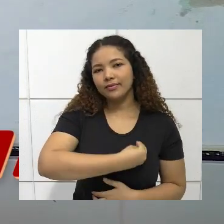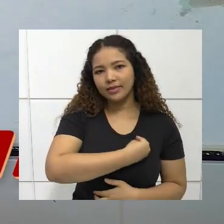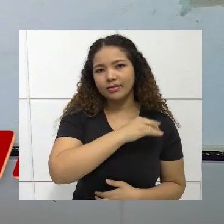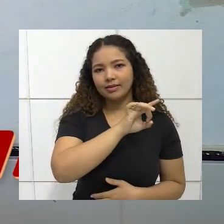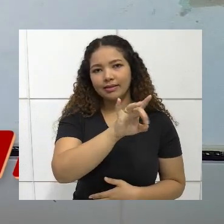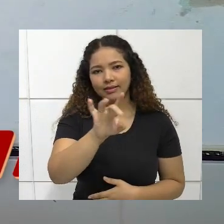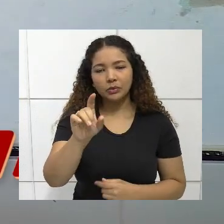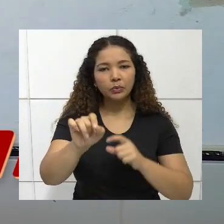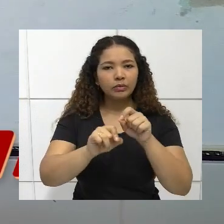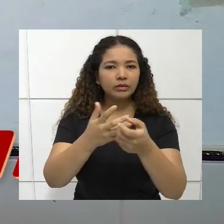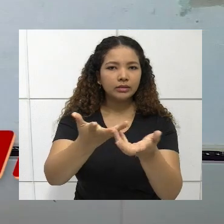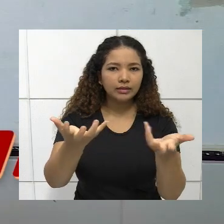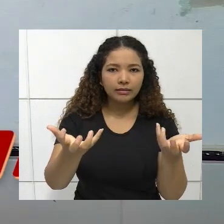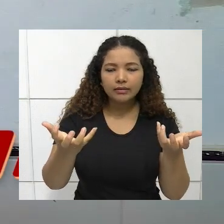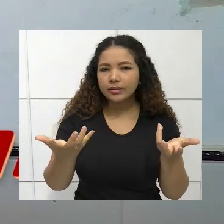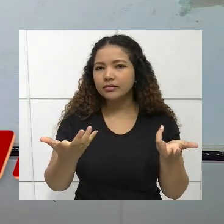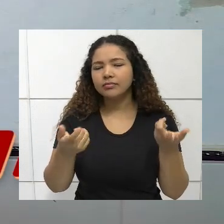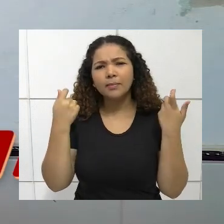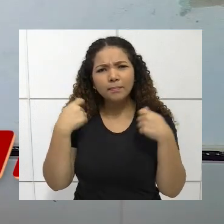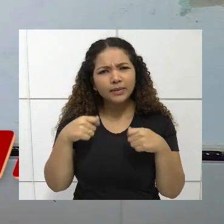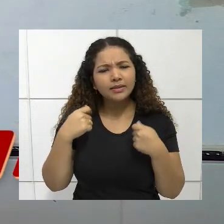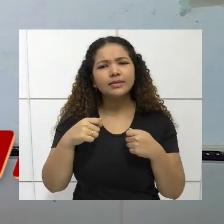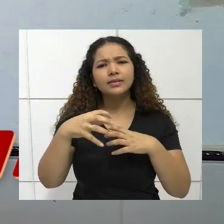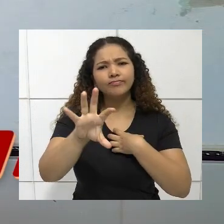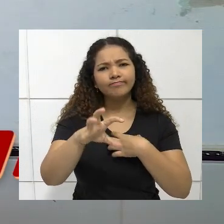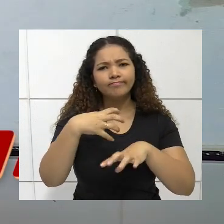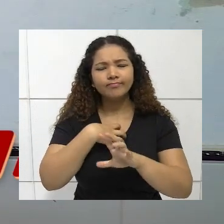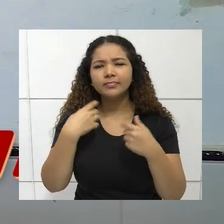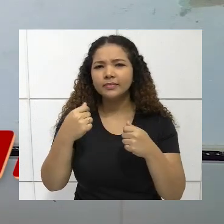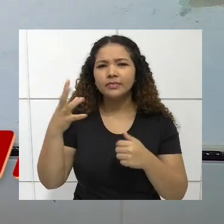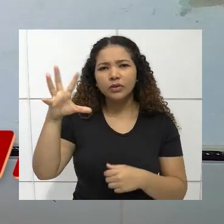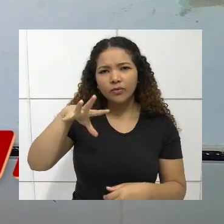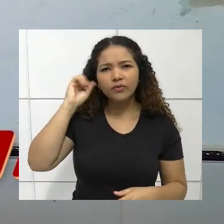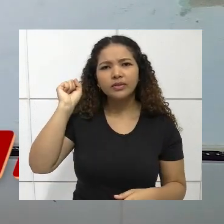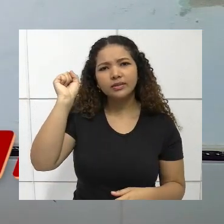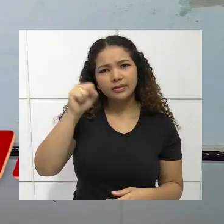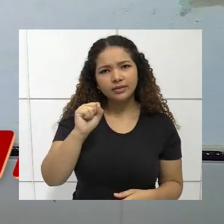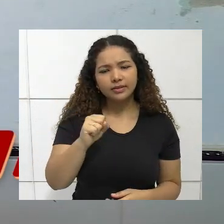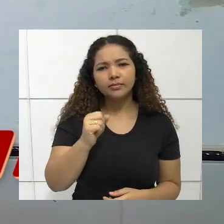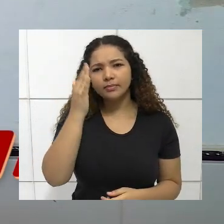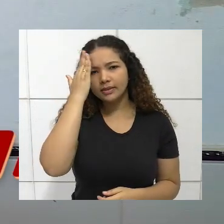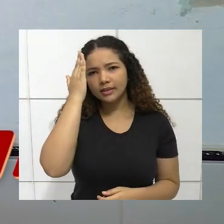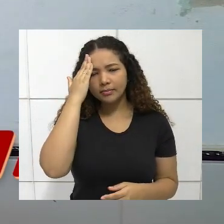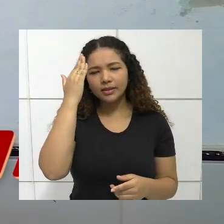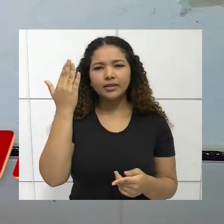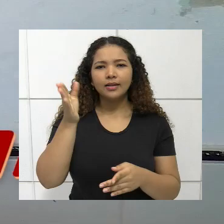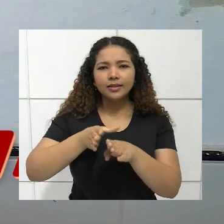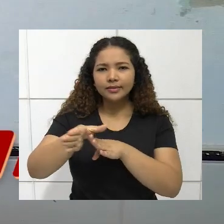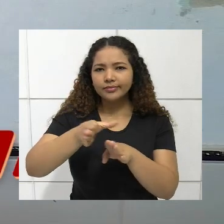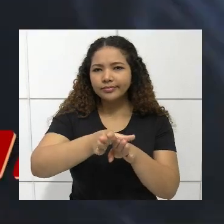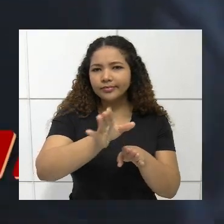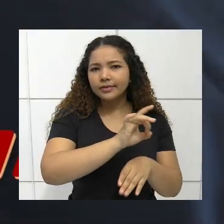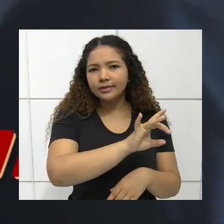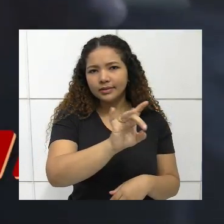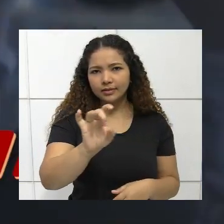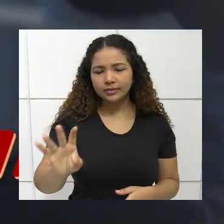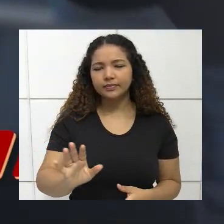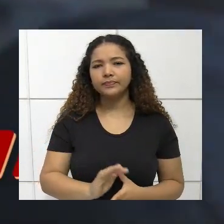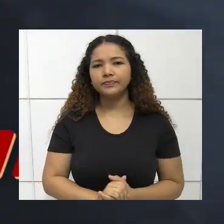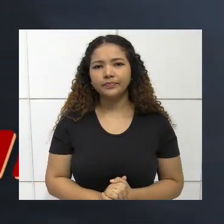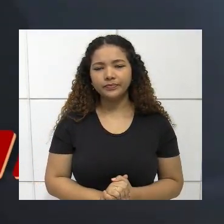eles querem, né? A gente precisa escutar, na verdade, mais para saber direcionar as ações.